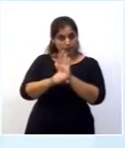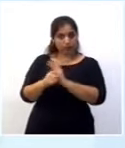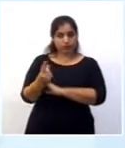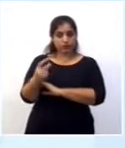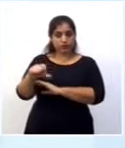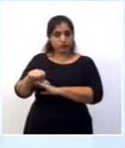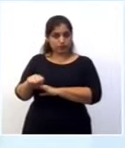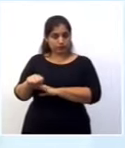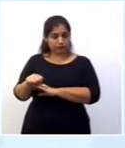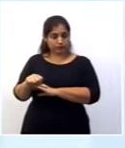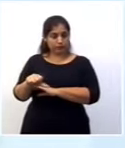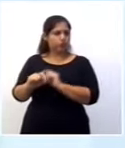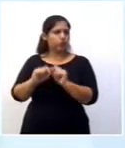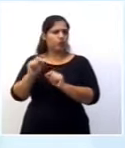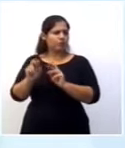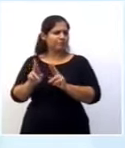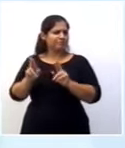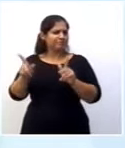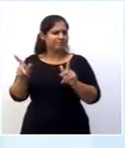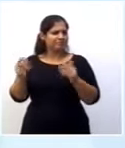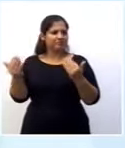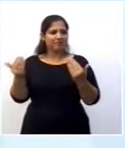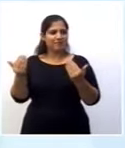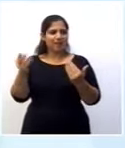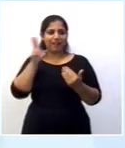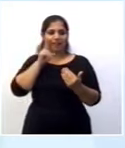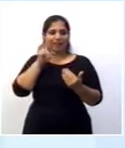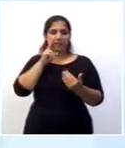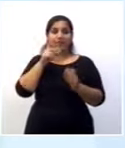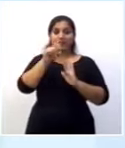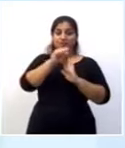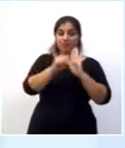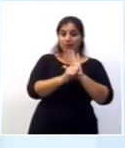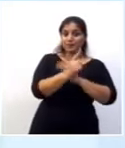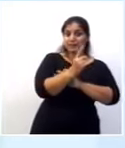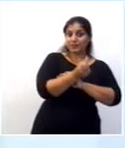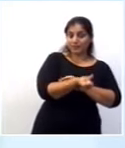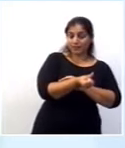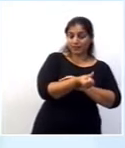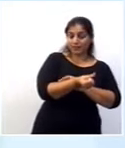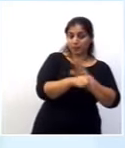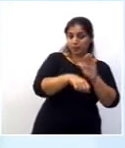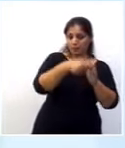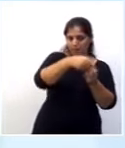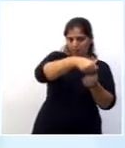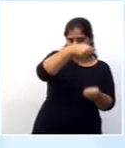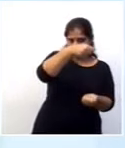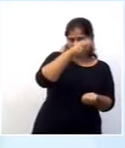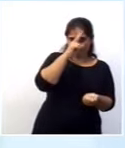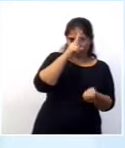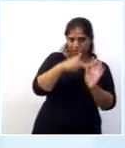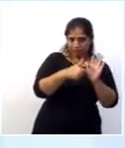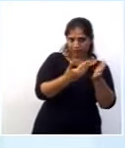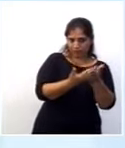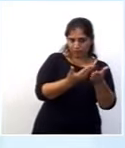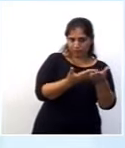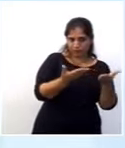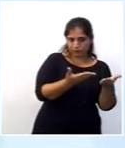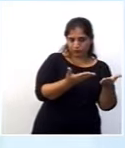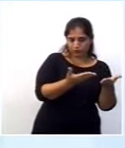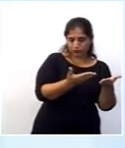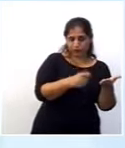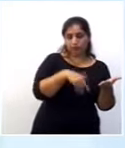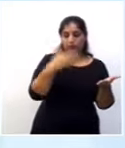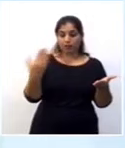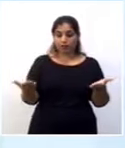XIX. Olha que diferença. Se a gente lembrar lá do século XVI, primeiro mapa que eu mostrei na aula de hoje e